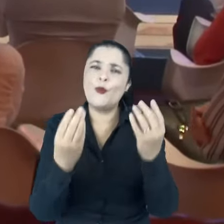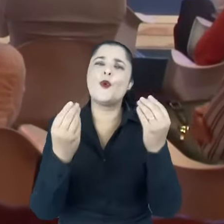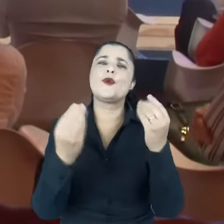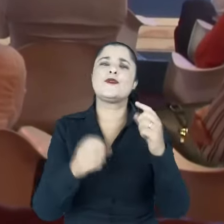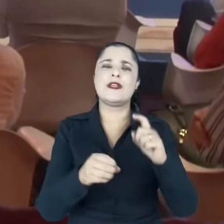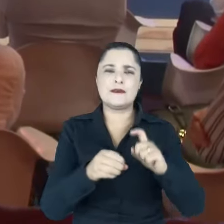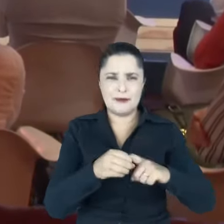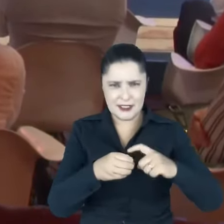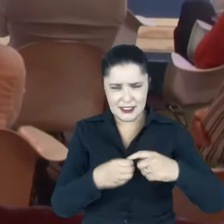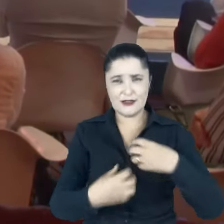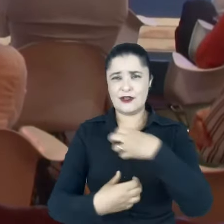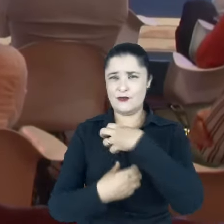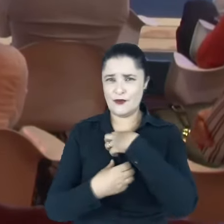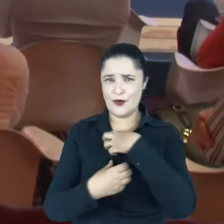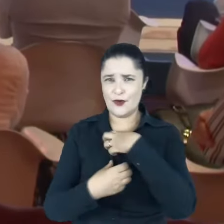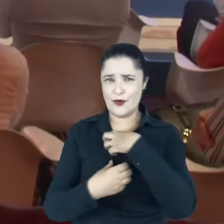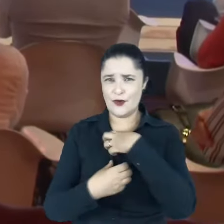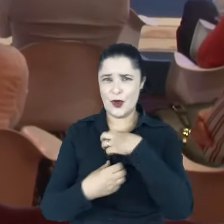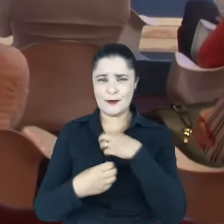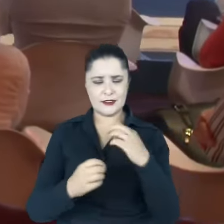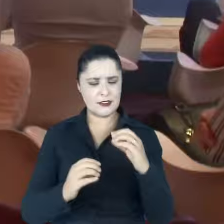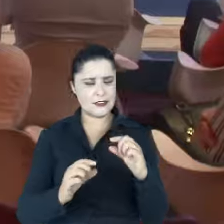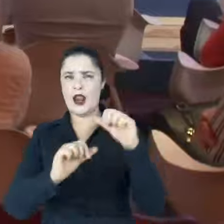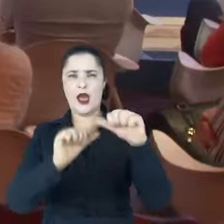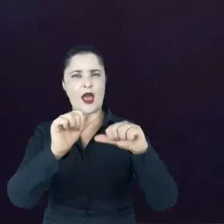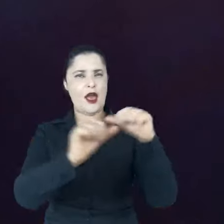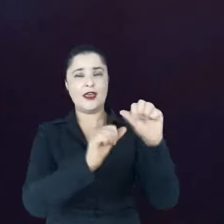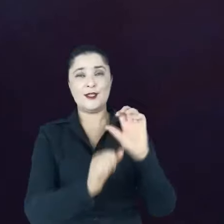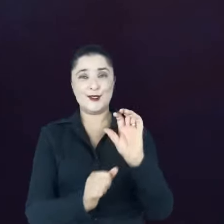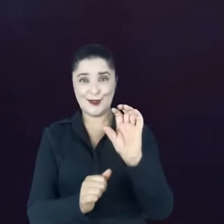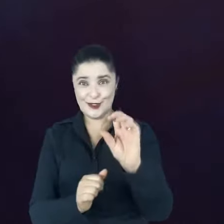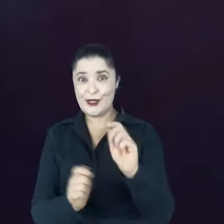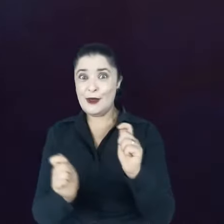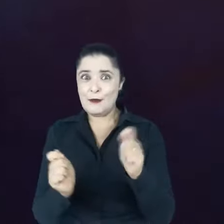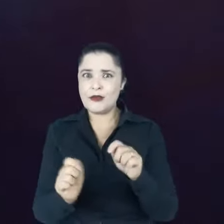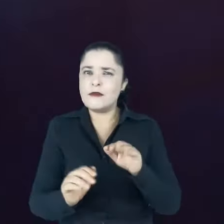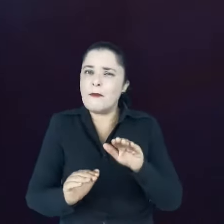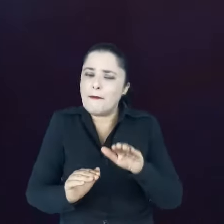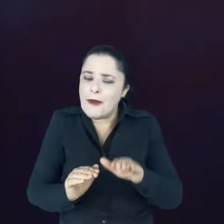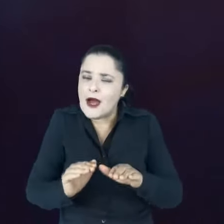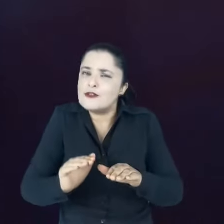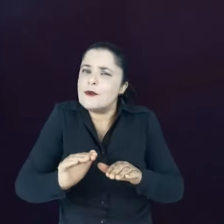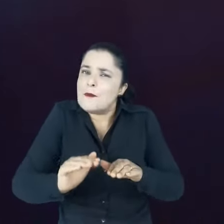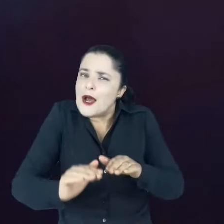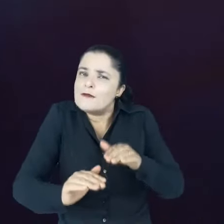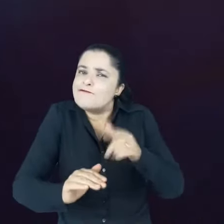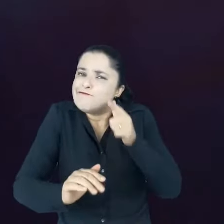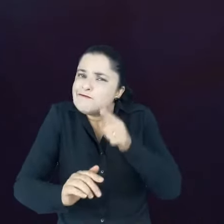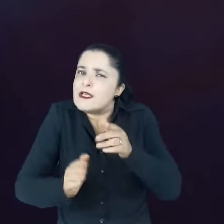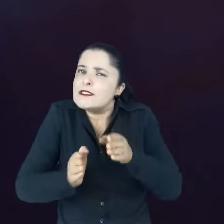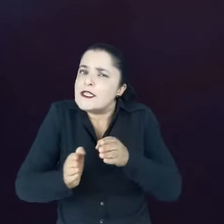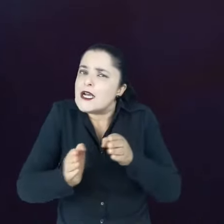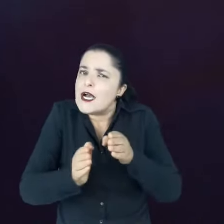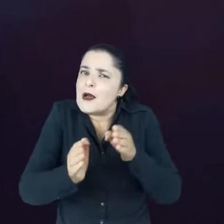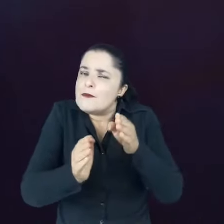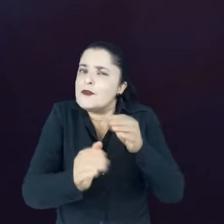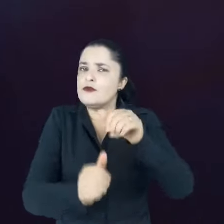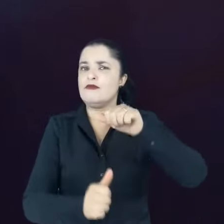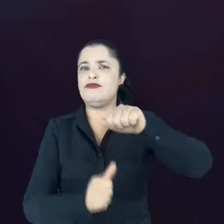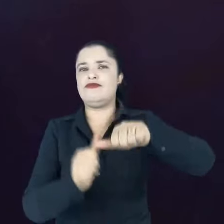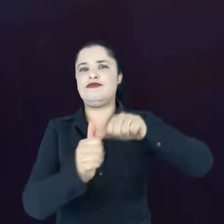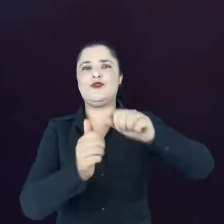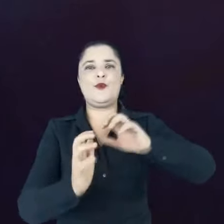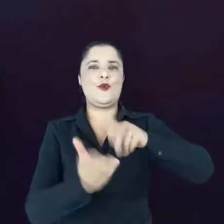escalar isso, para que a gente possa, passo após passo, seguir nesse caminho de um mundo melhor. Né?